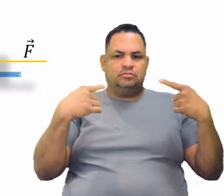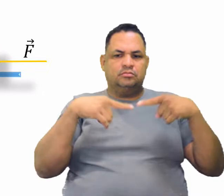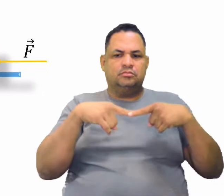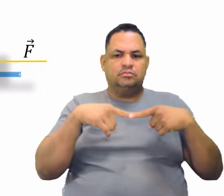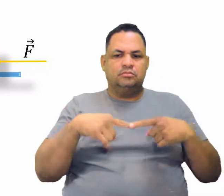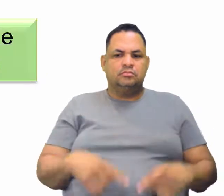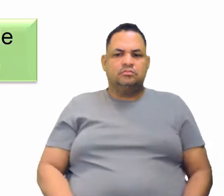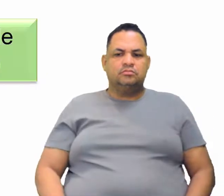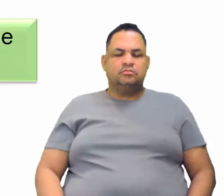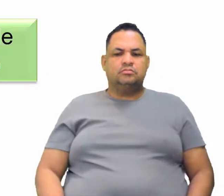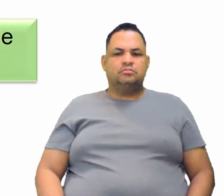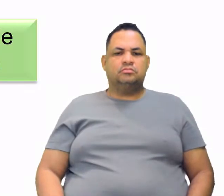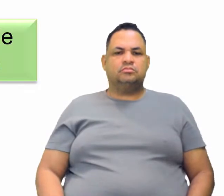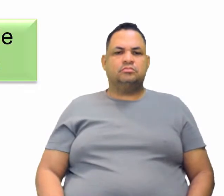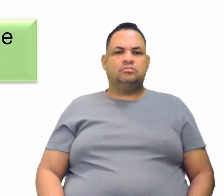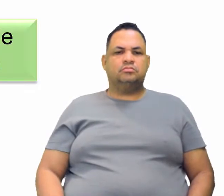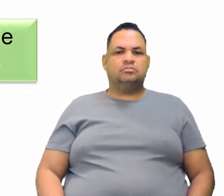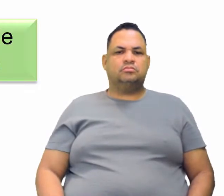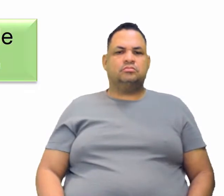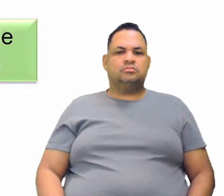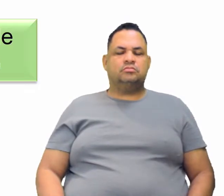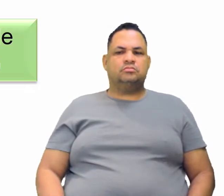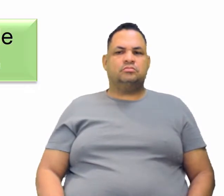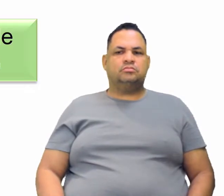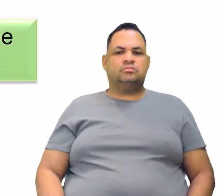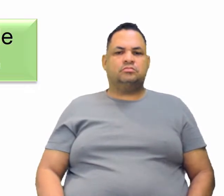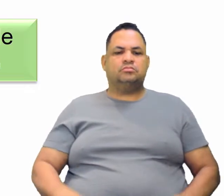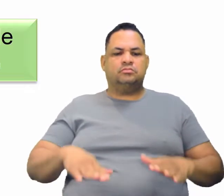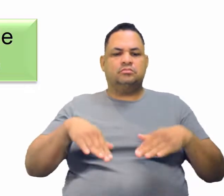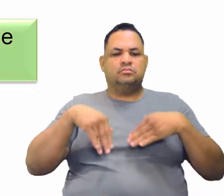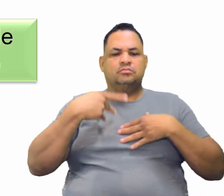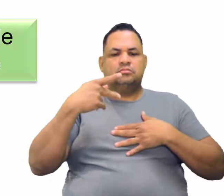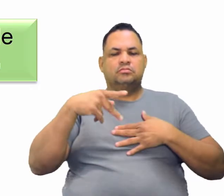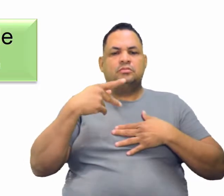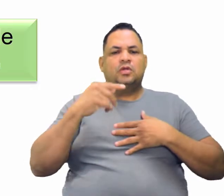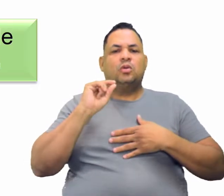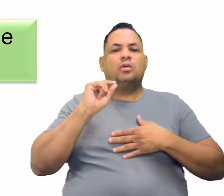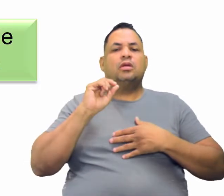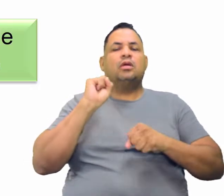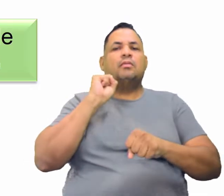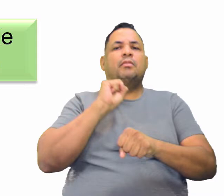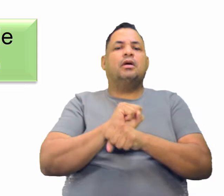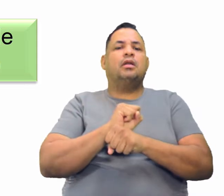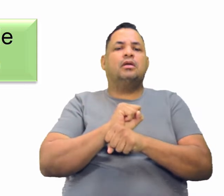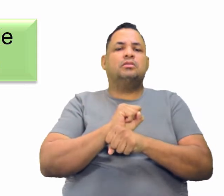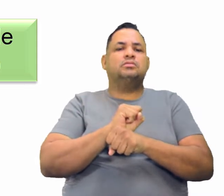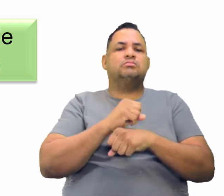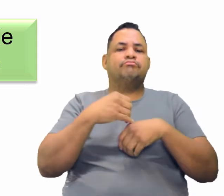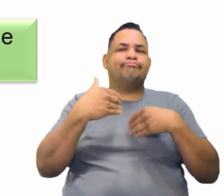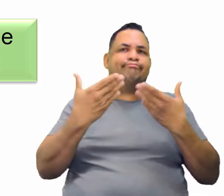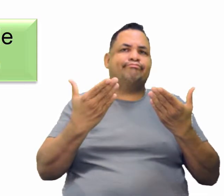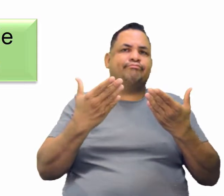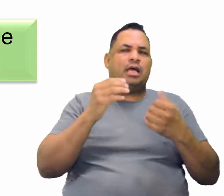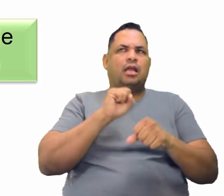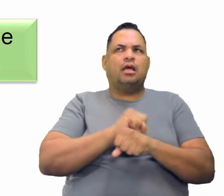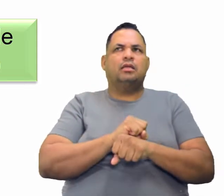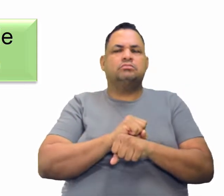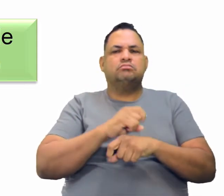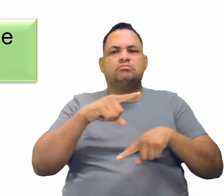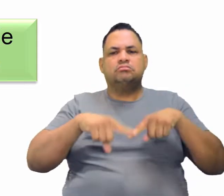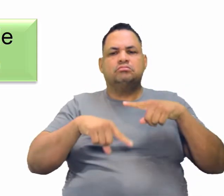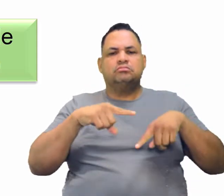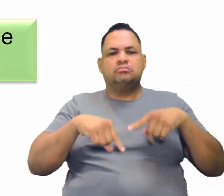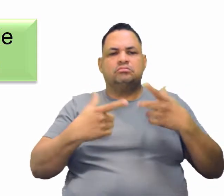Ok? E aqui, pessoal, quando a gente fala em questão estática, o que é algo estático? Ah, professor, estático é aquilo que está parado,